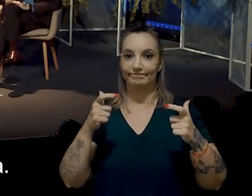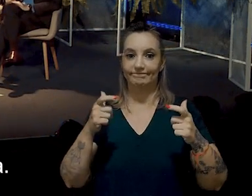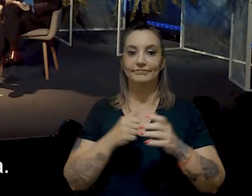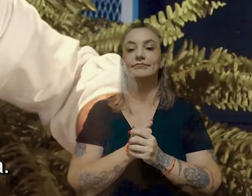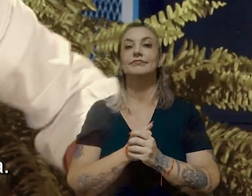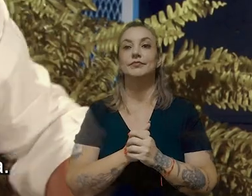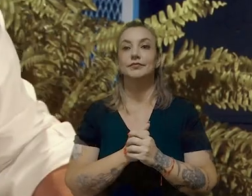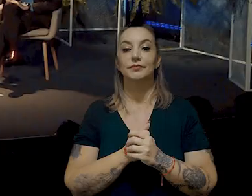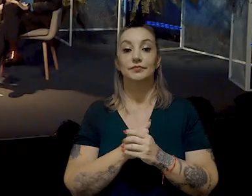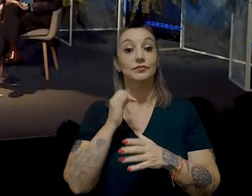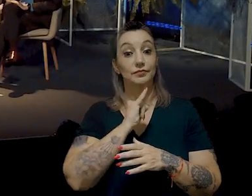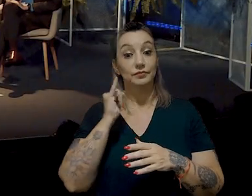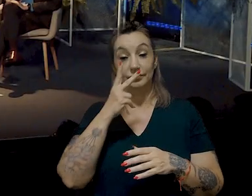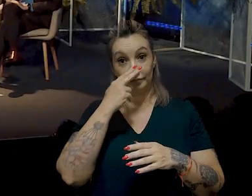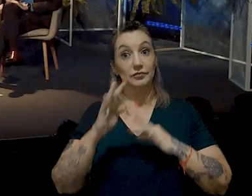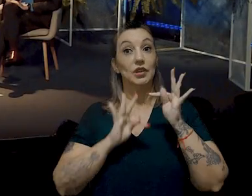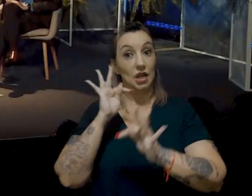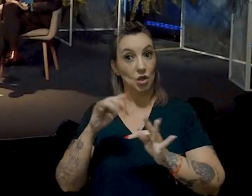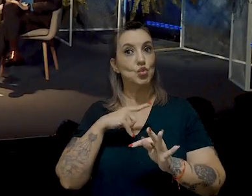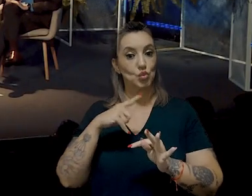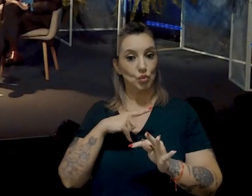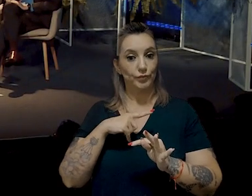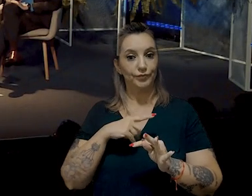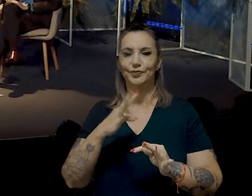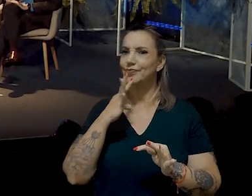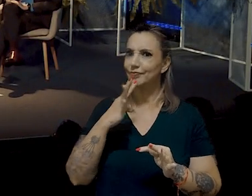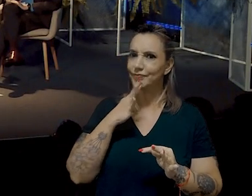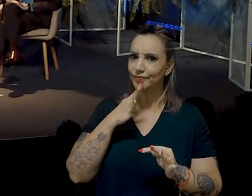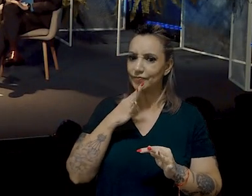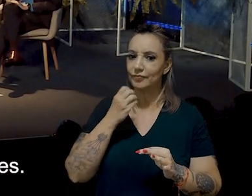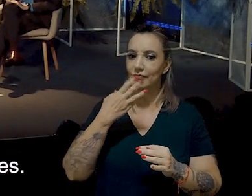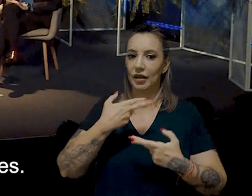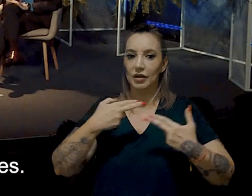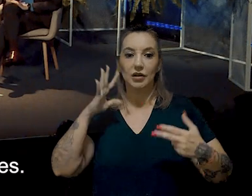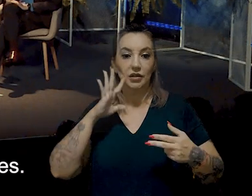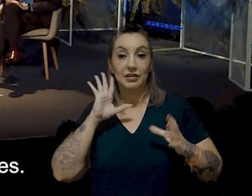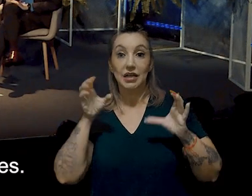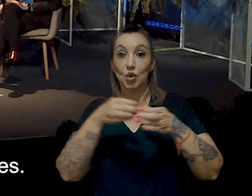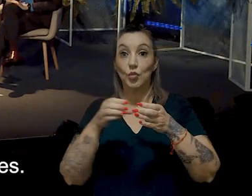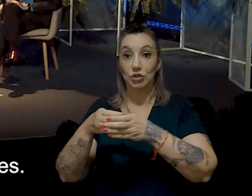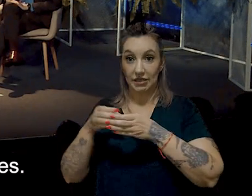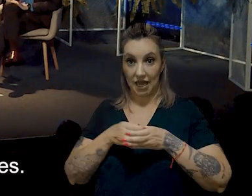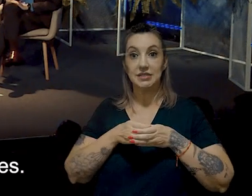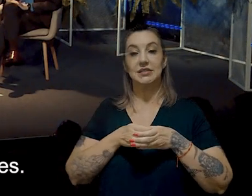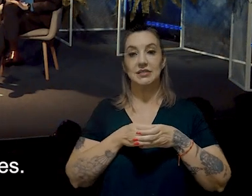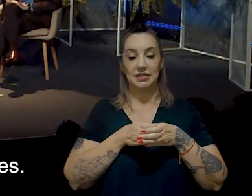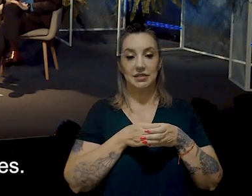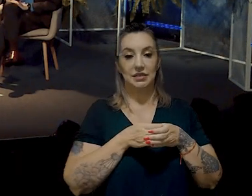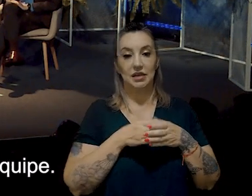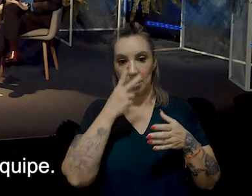que você faz maior você dá massa e o Instituto acho que tem muita tecnologia conhecimento tem feito muita coisa bacana em